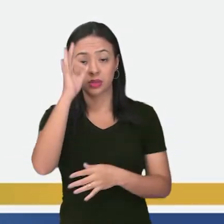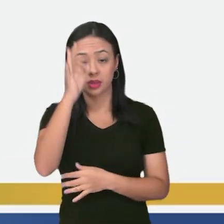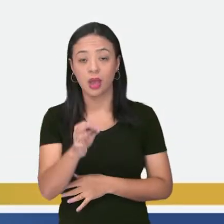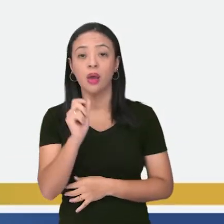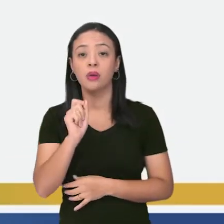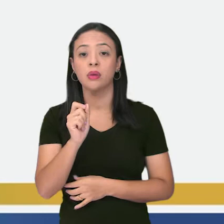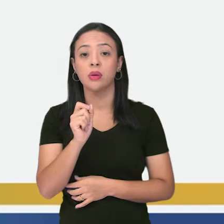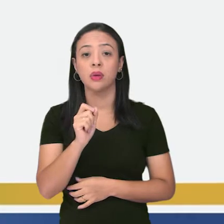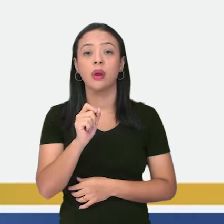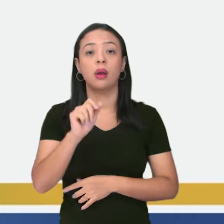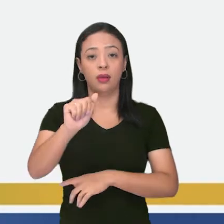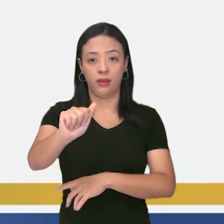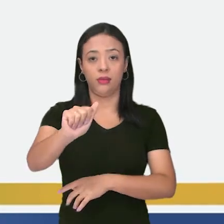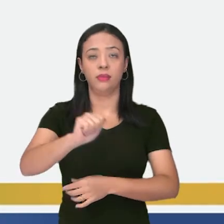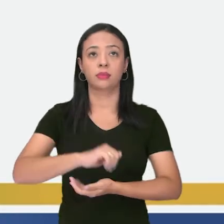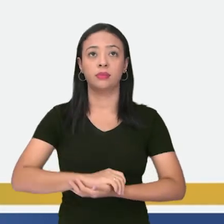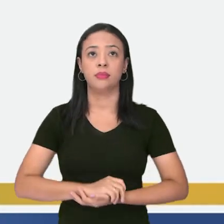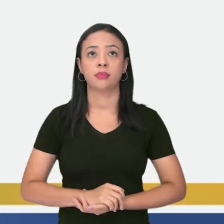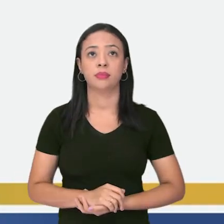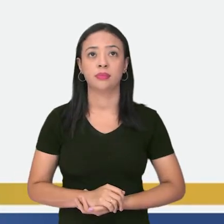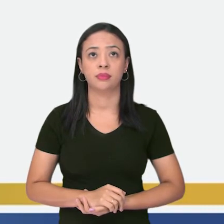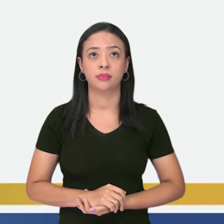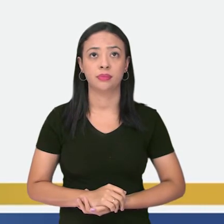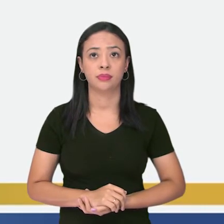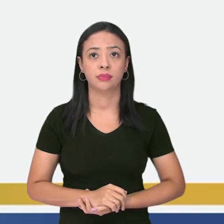correta aí é a letra A.